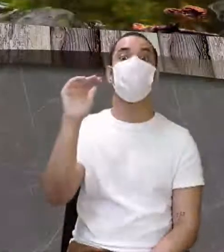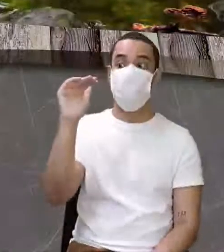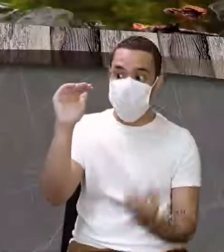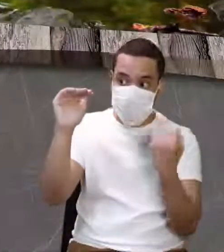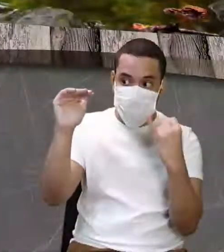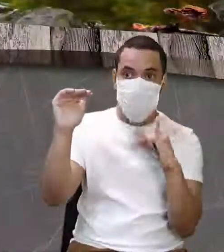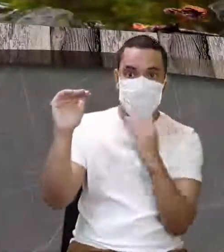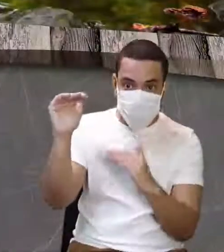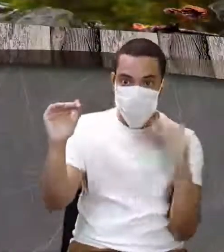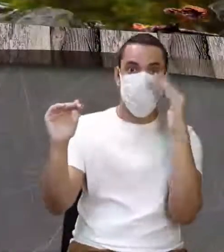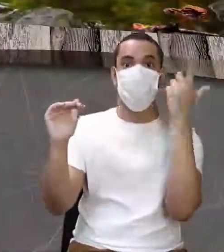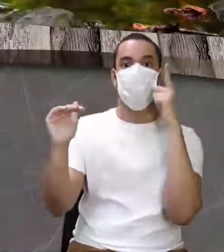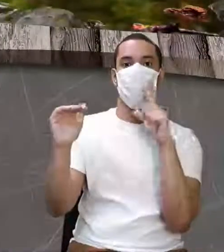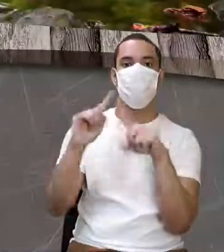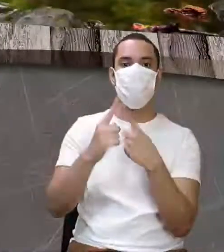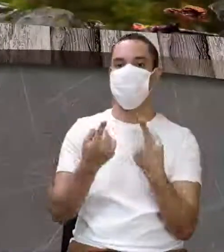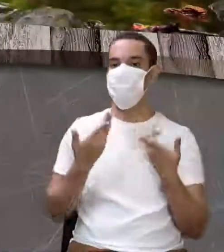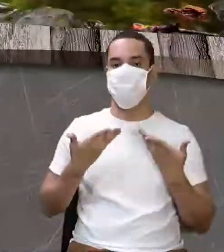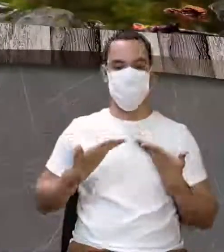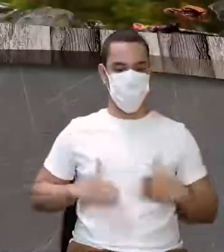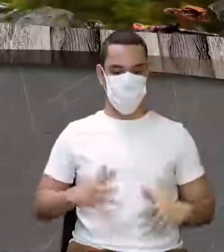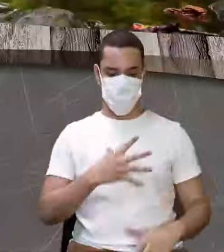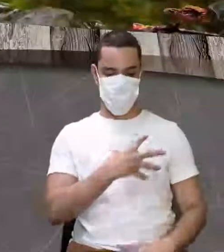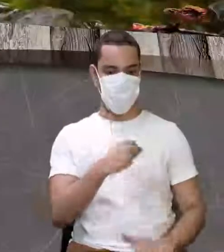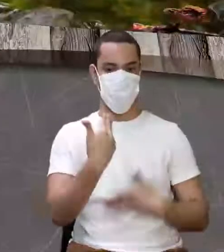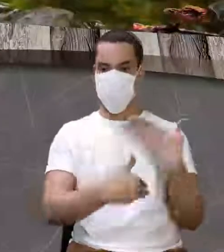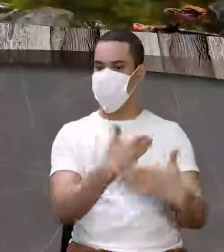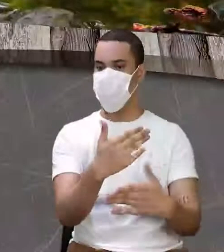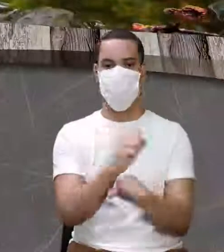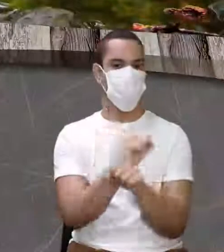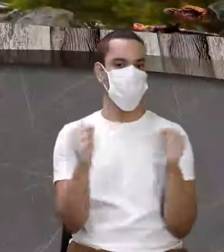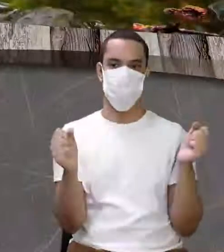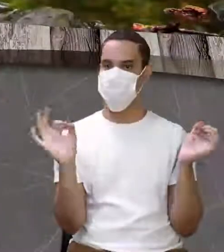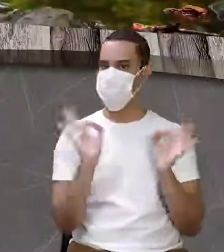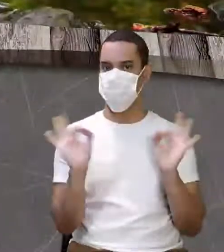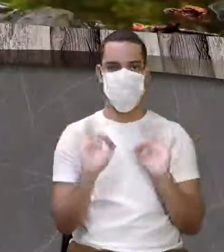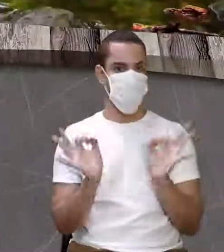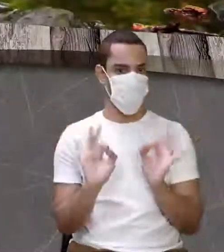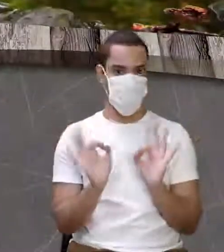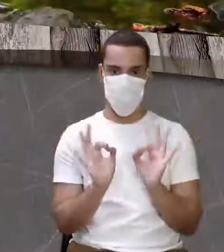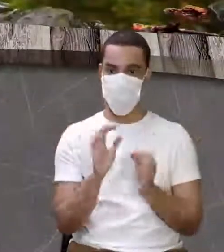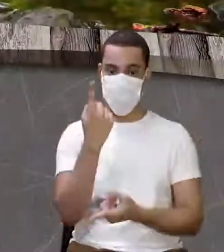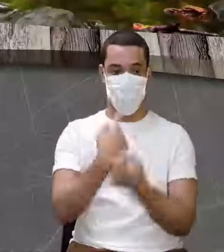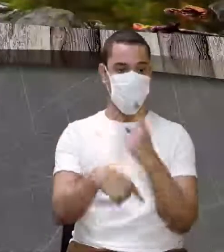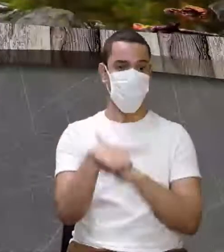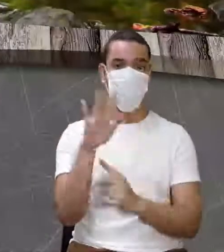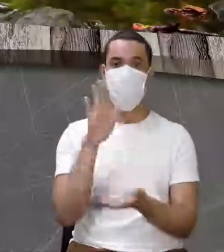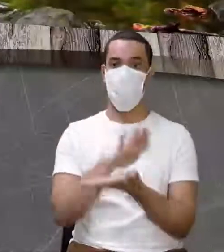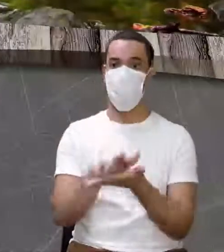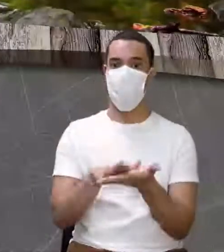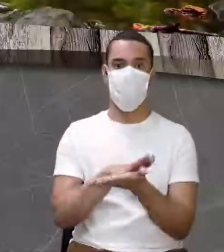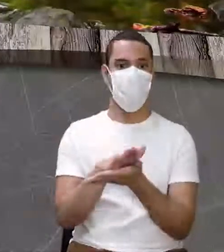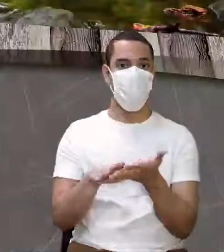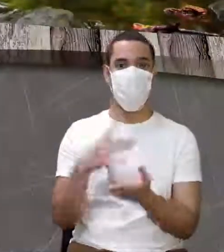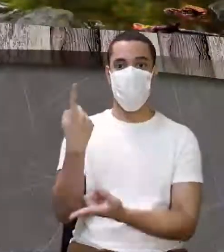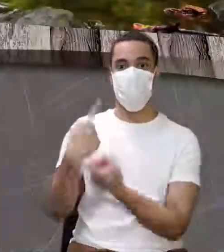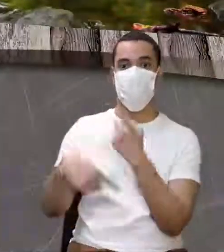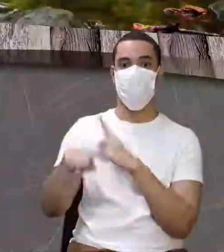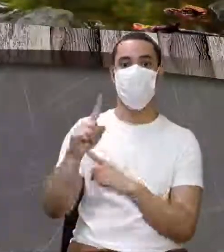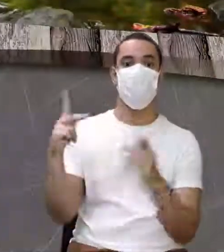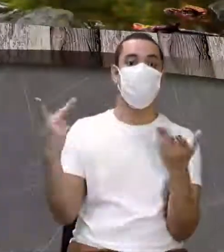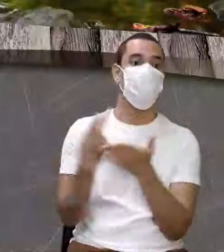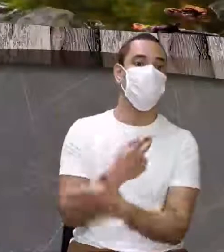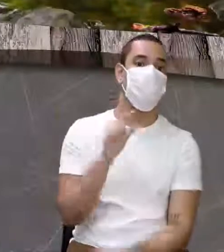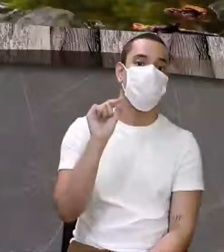adulta, mas ele forma um indivíduo estéril. Reprodutivamente, evolutivamente, ele não vai ter muito sucesso. Então, vai acontecer com